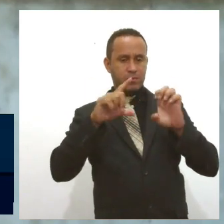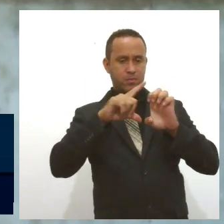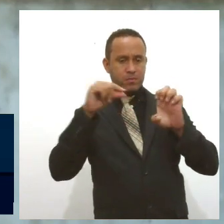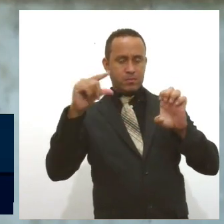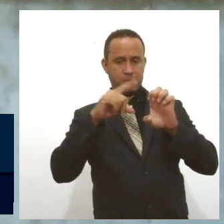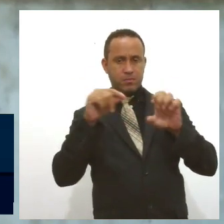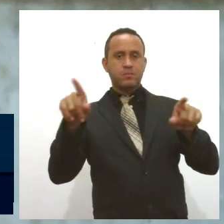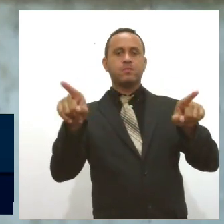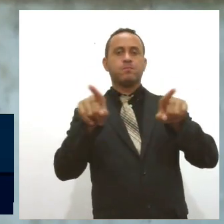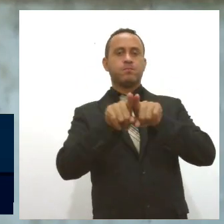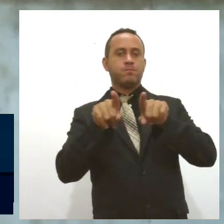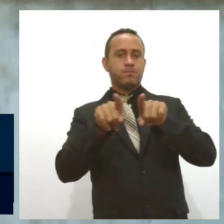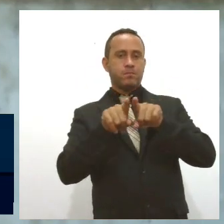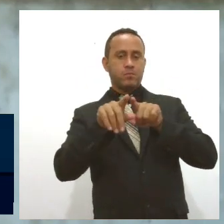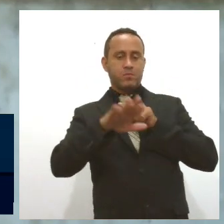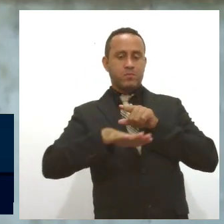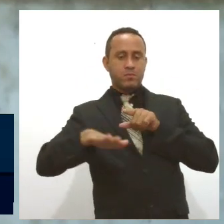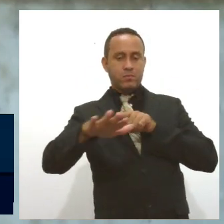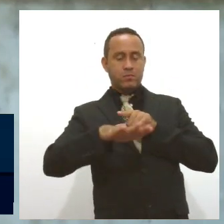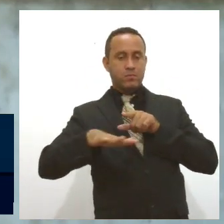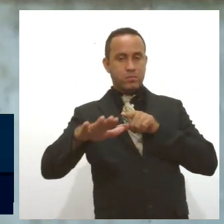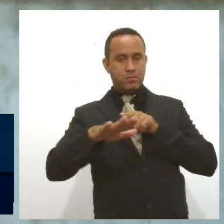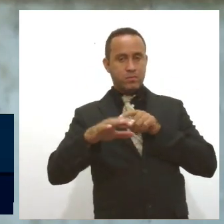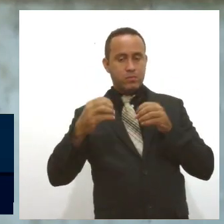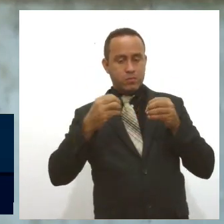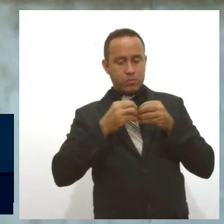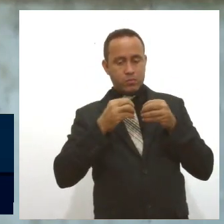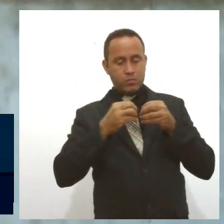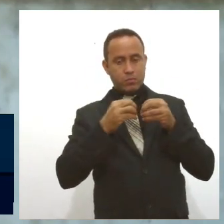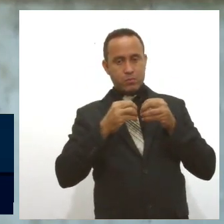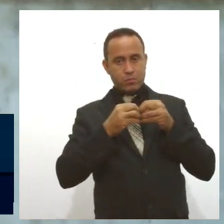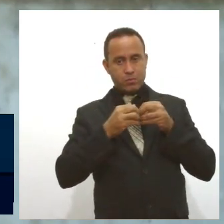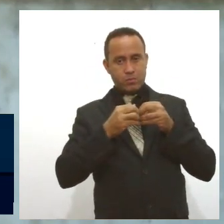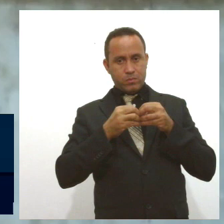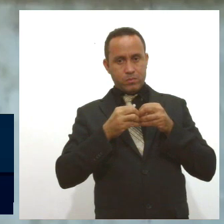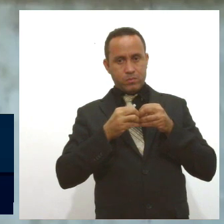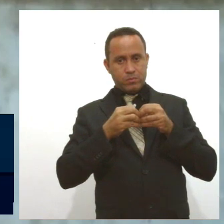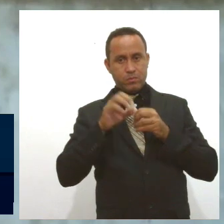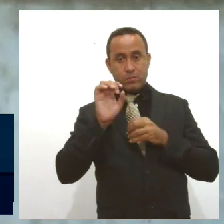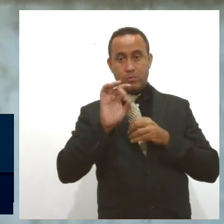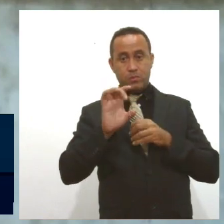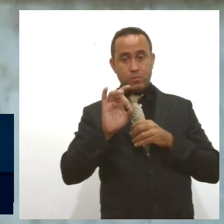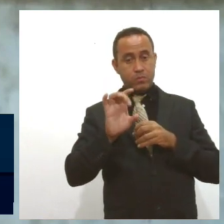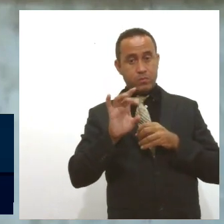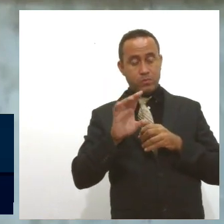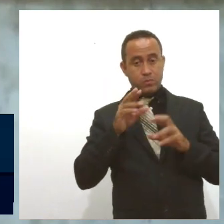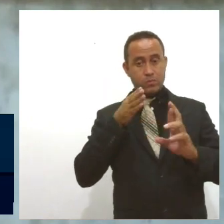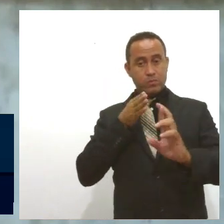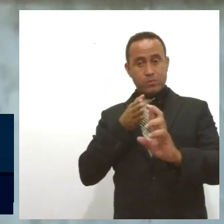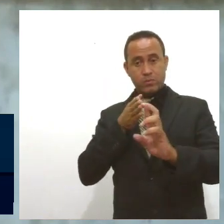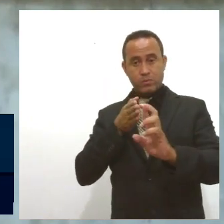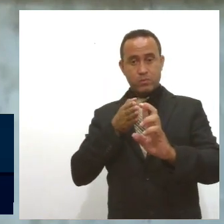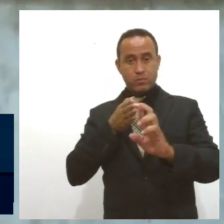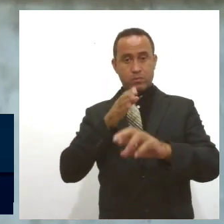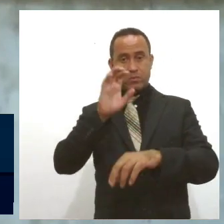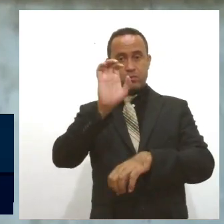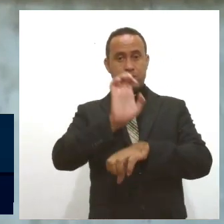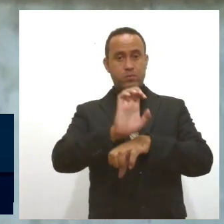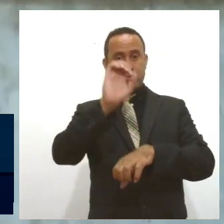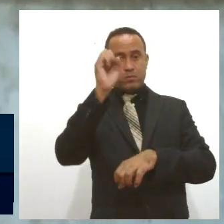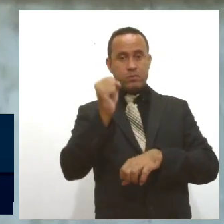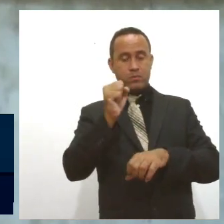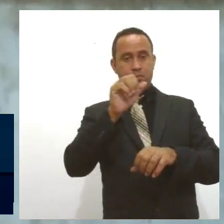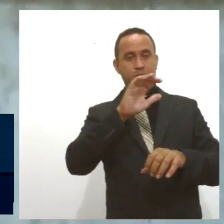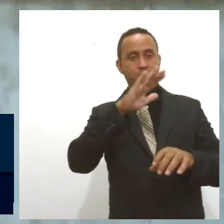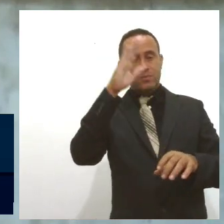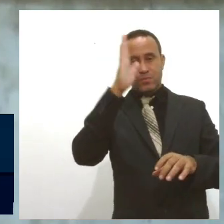né? E fez dessa região uma região muito próspera, não só no referência para o estado de Sergipe, mas também para o